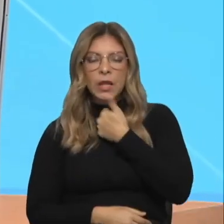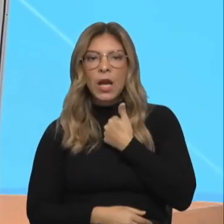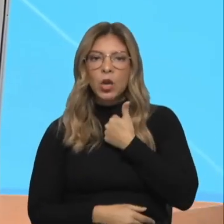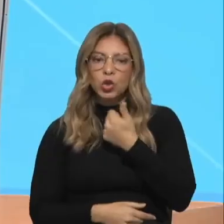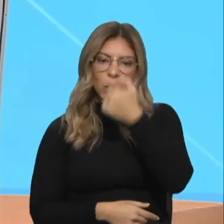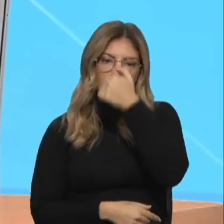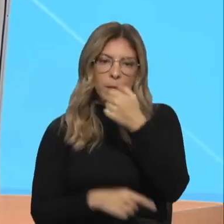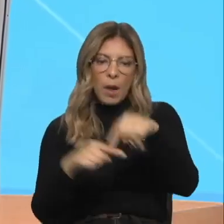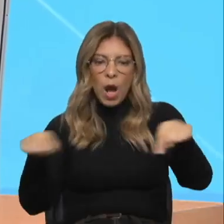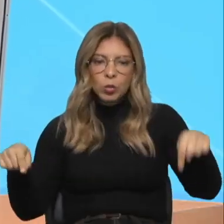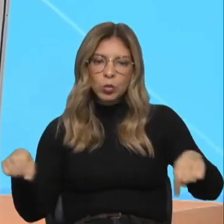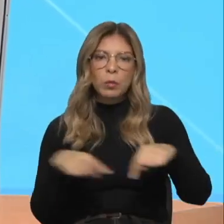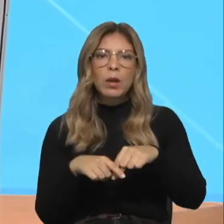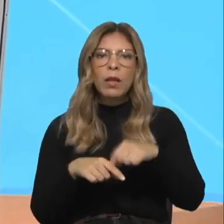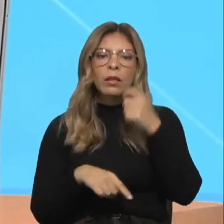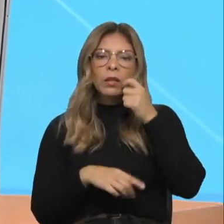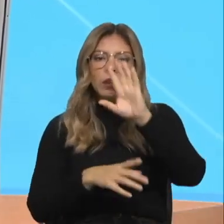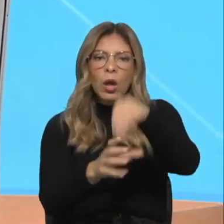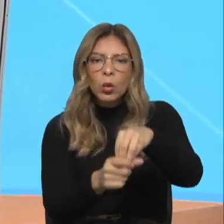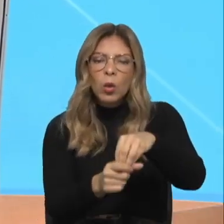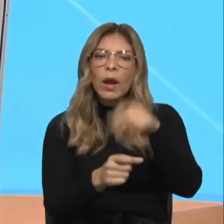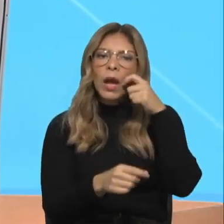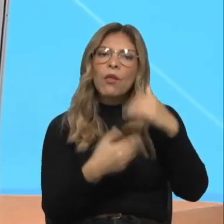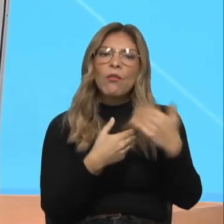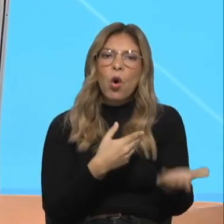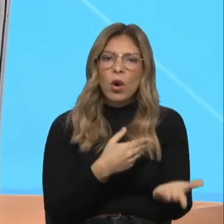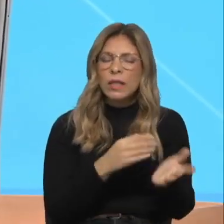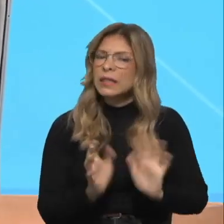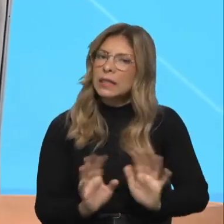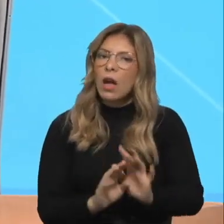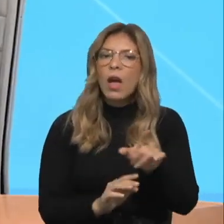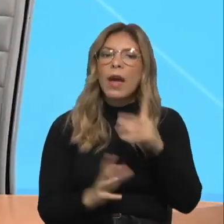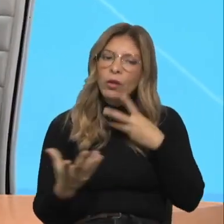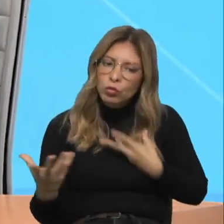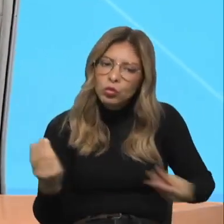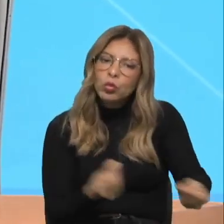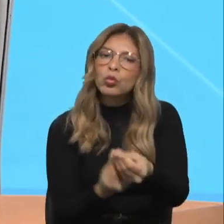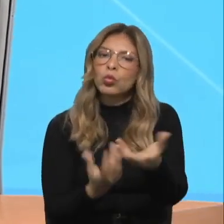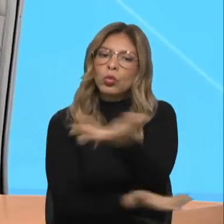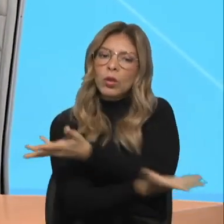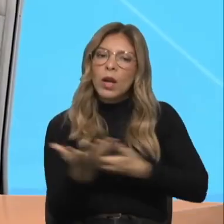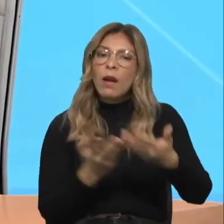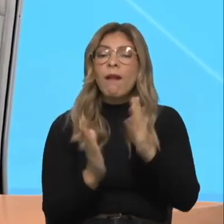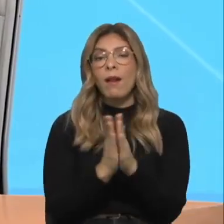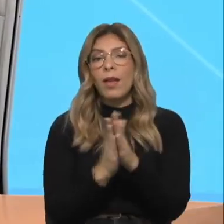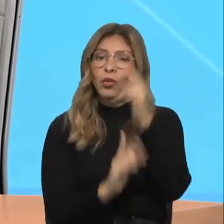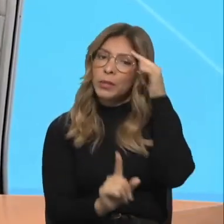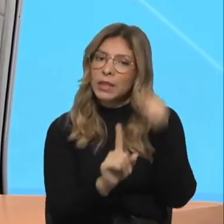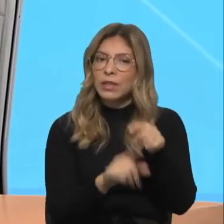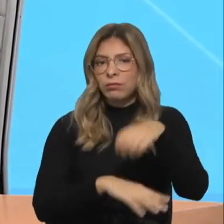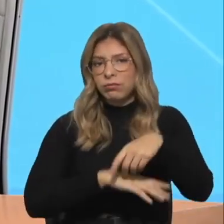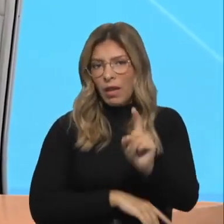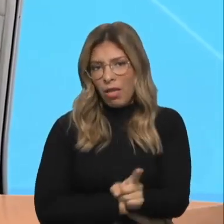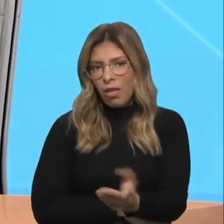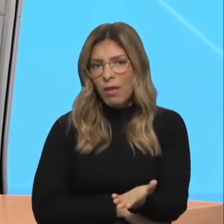espaço, determinam quem está dentro e quem está fora. O desejo de o manter, e a Igreja também teve essa tentação em muitos momentos da sua história,